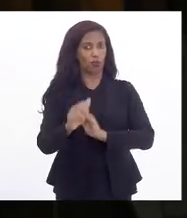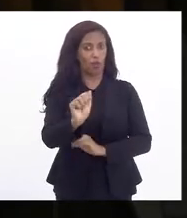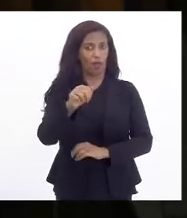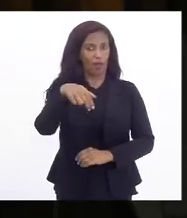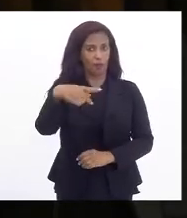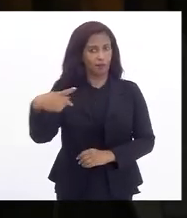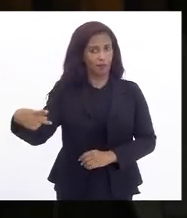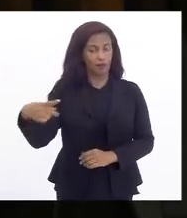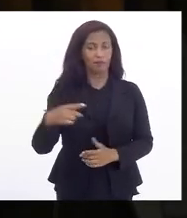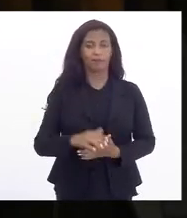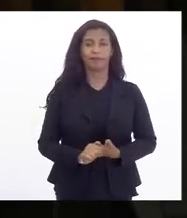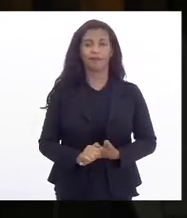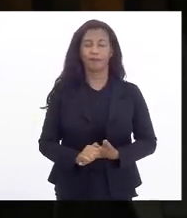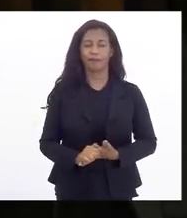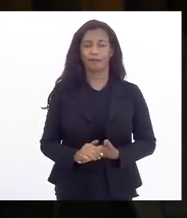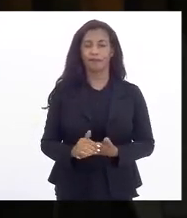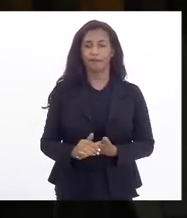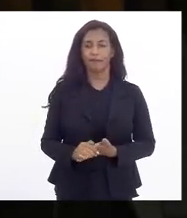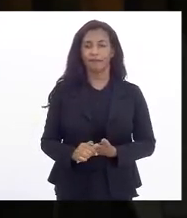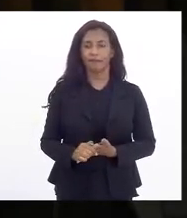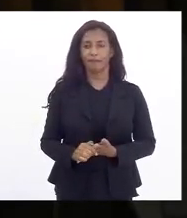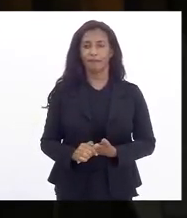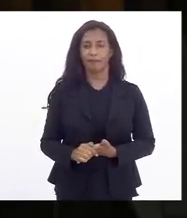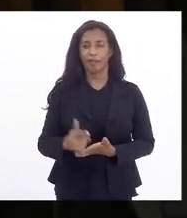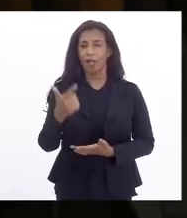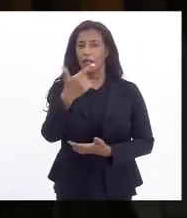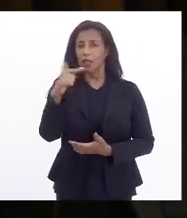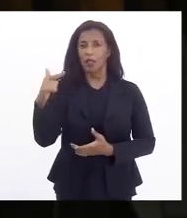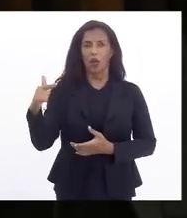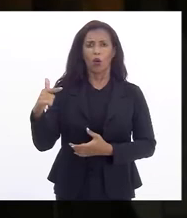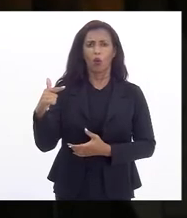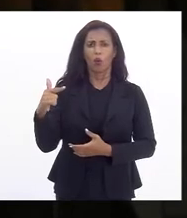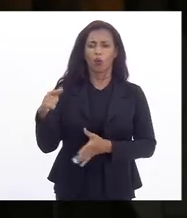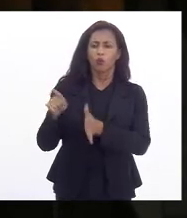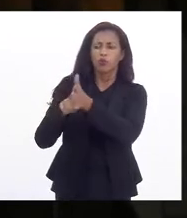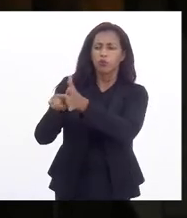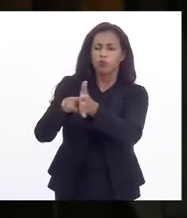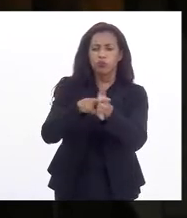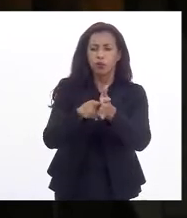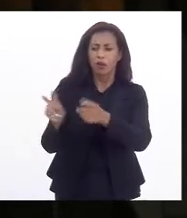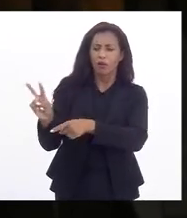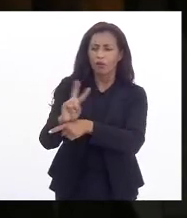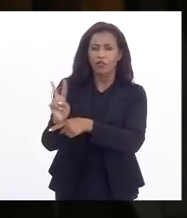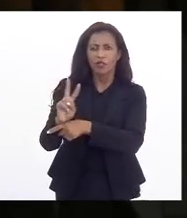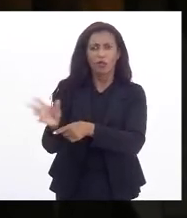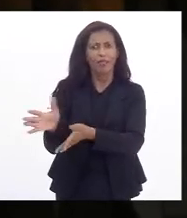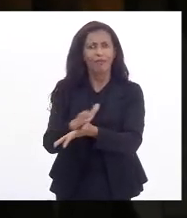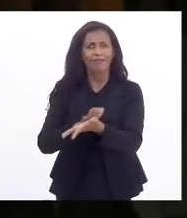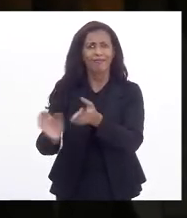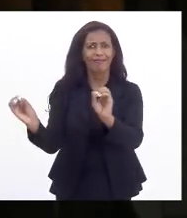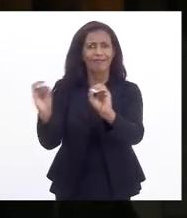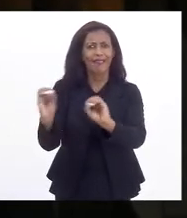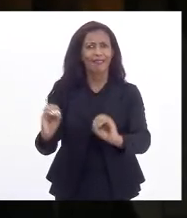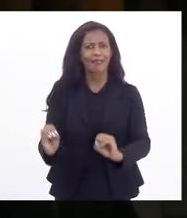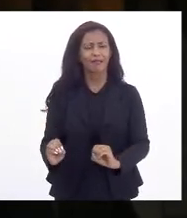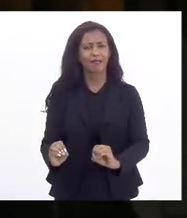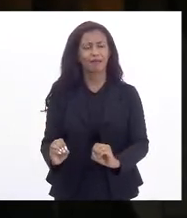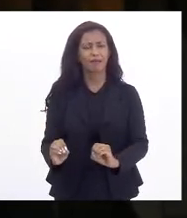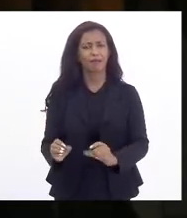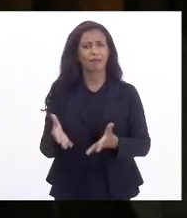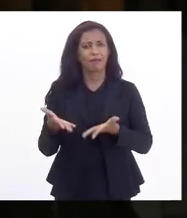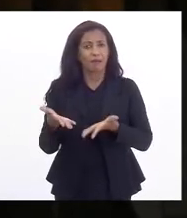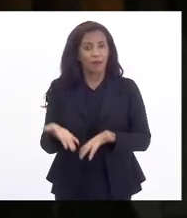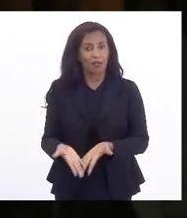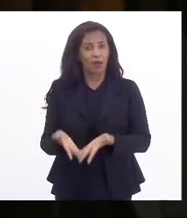LP praticamente não auditor e não fiscalizou nada Esse é um